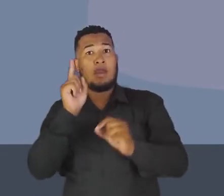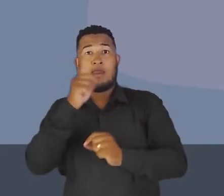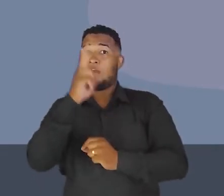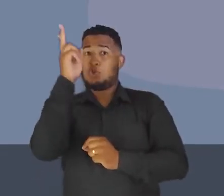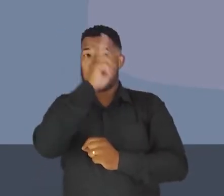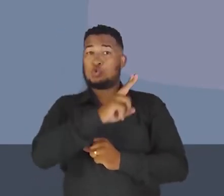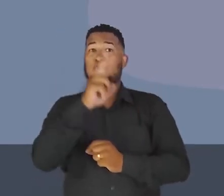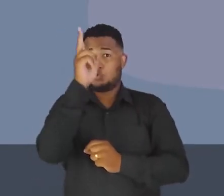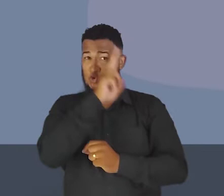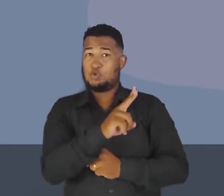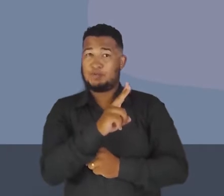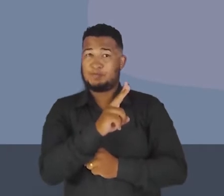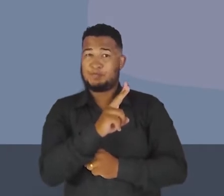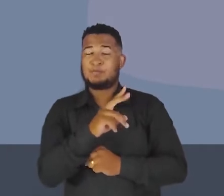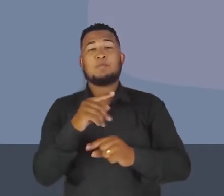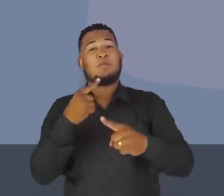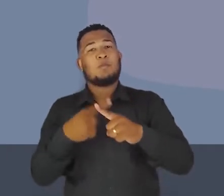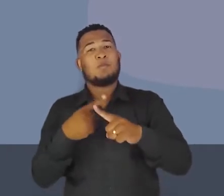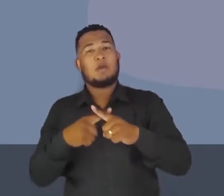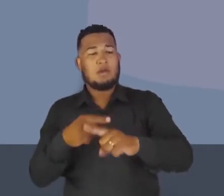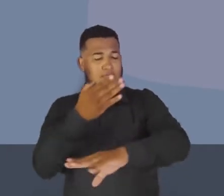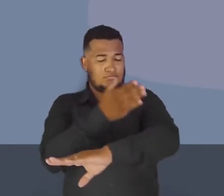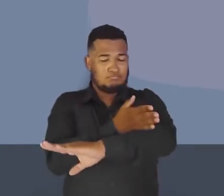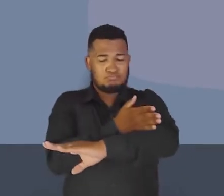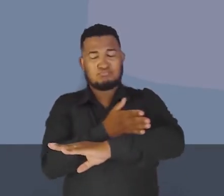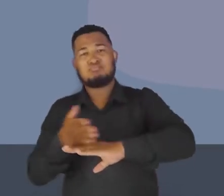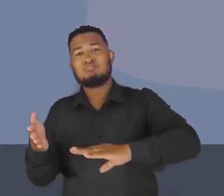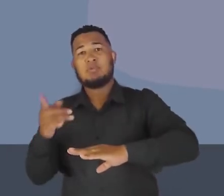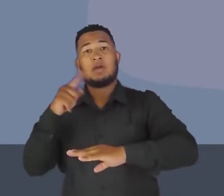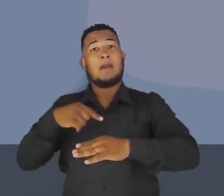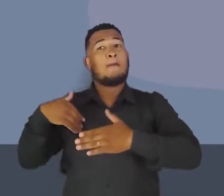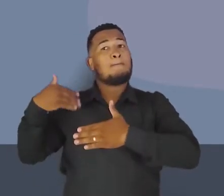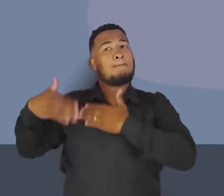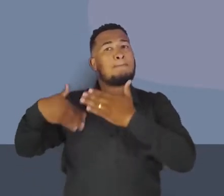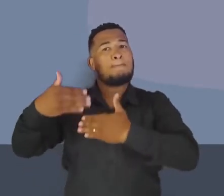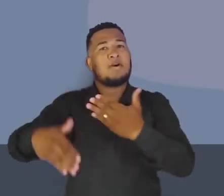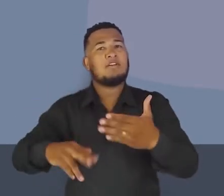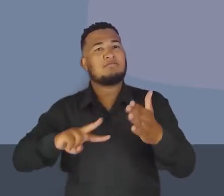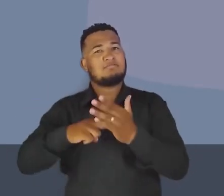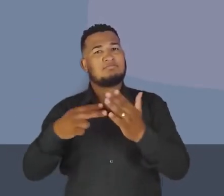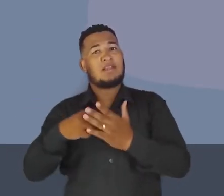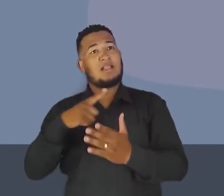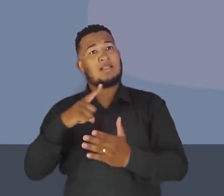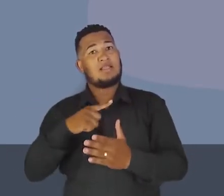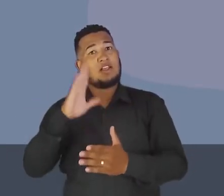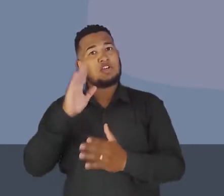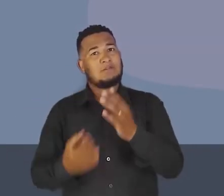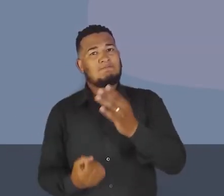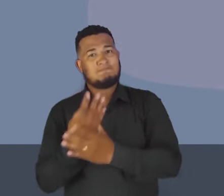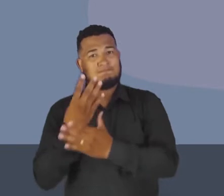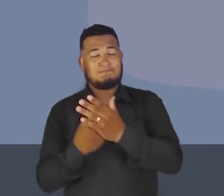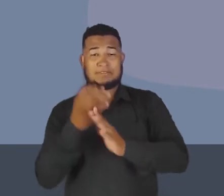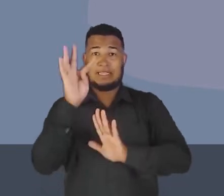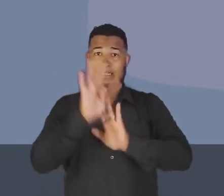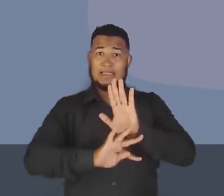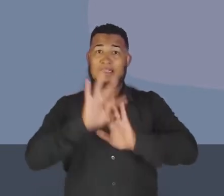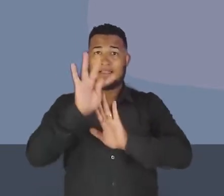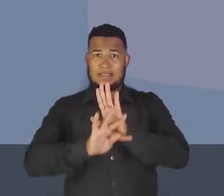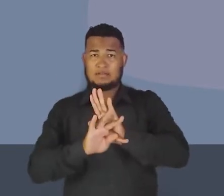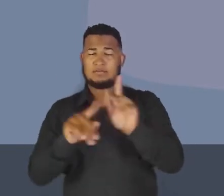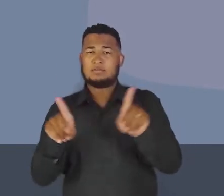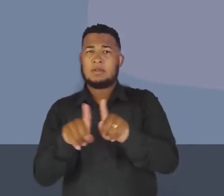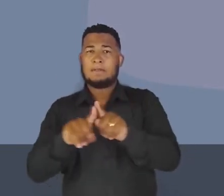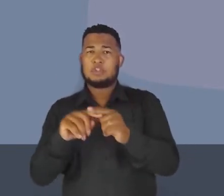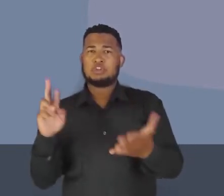história. Afinal de contas, se referem aos períodos em que já houve a produção de textos e ali o registro